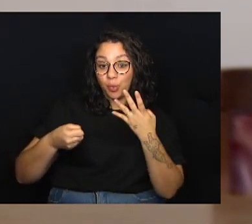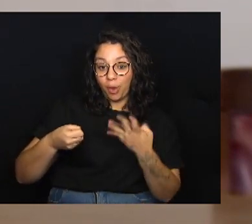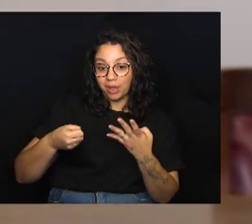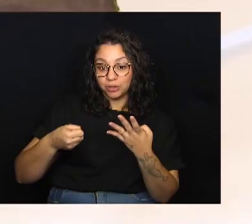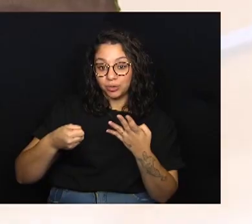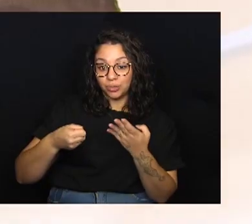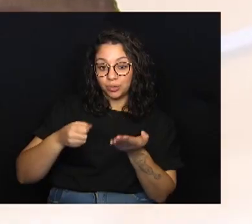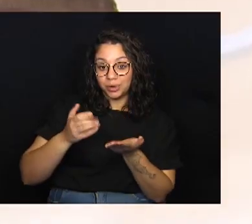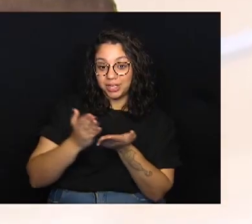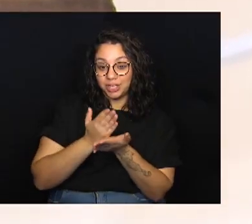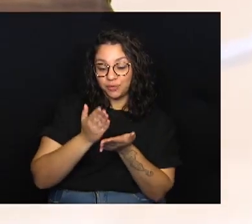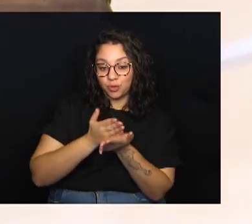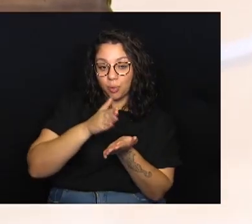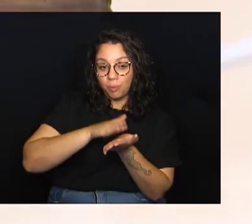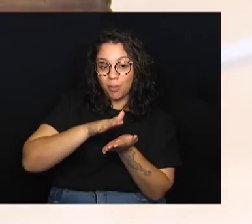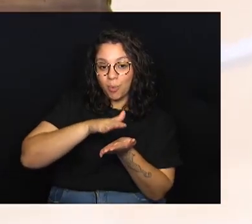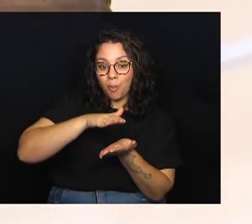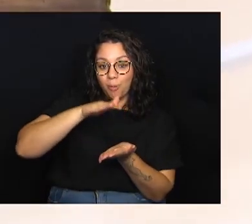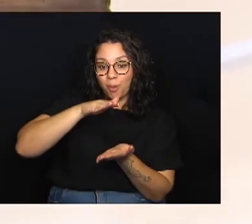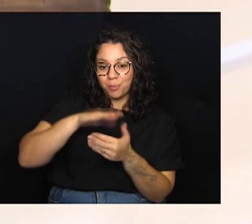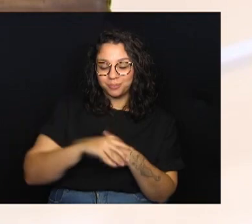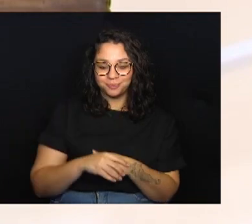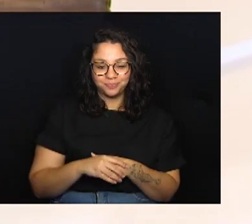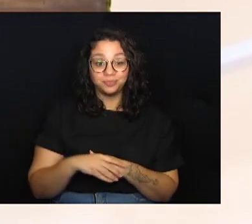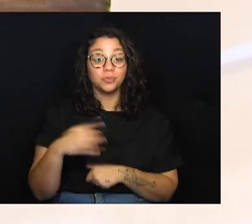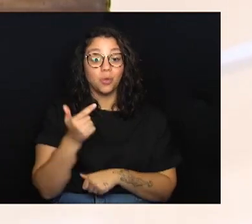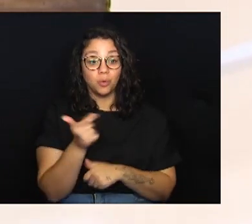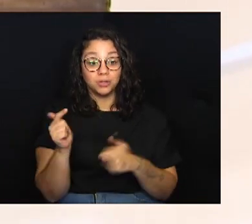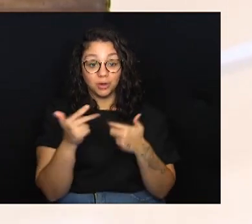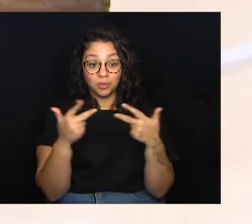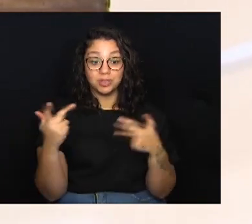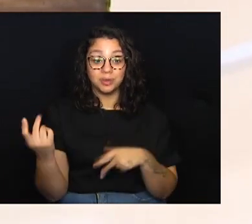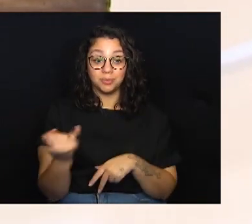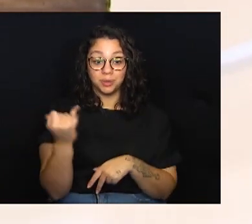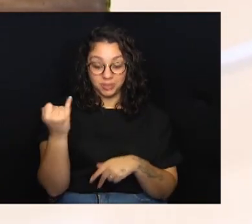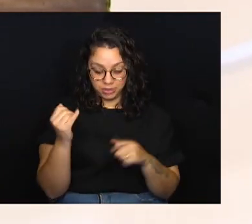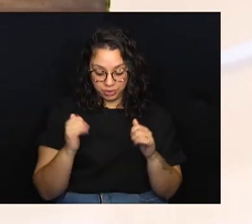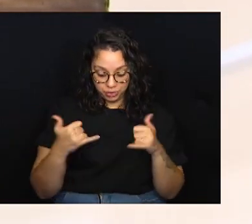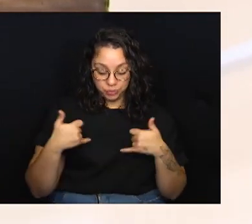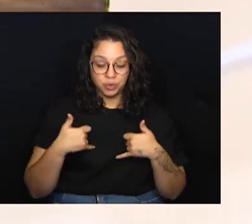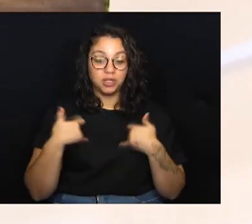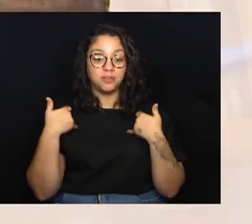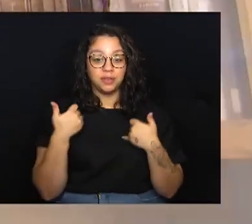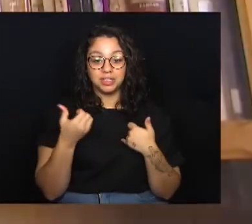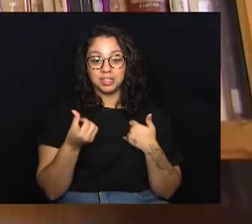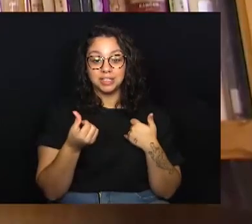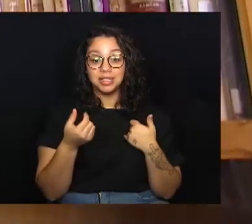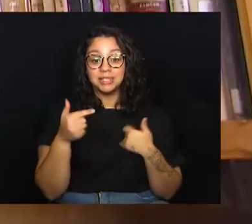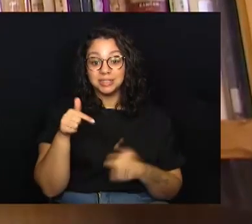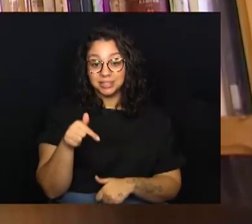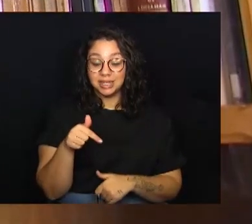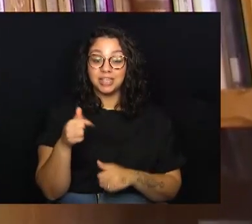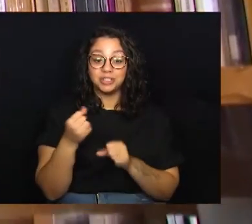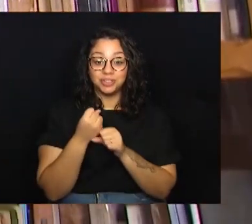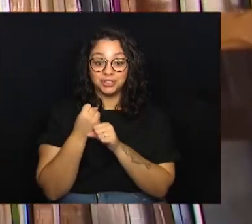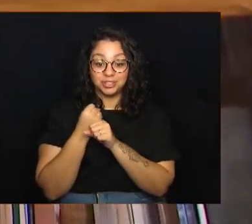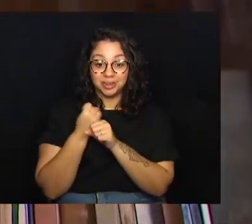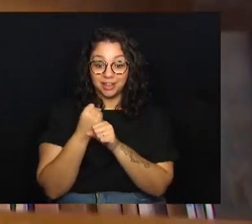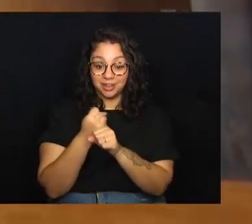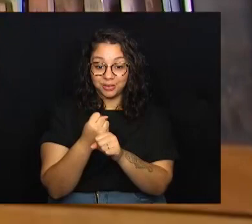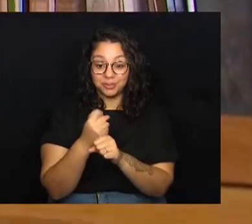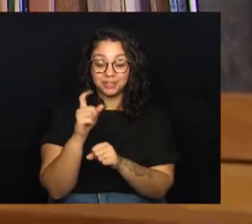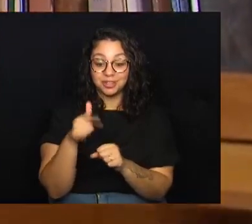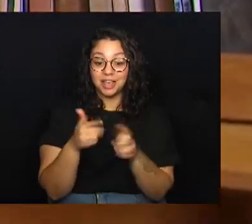de livros. Outro ponto forte do aniversário de 67 anos da Academia foi a inauguração